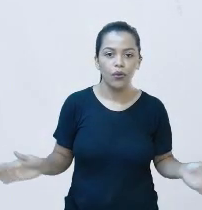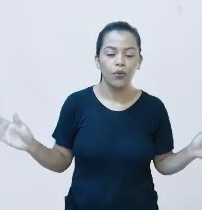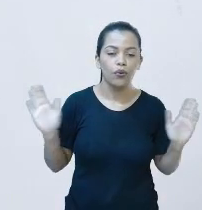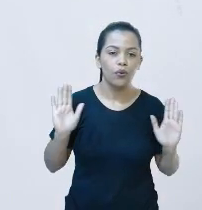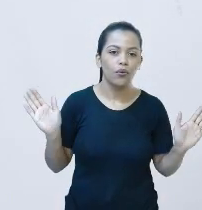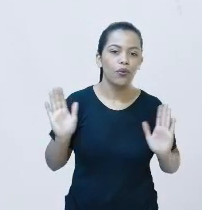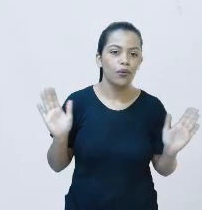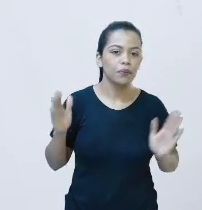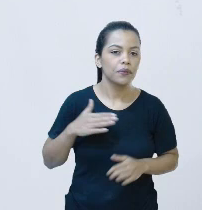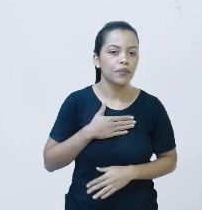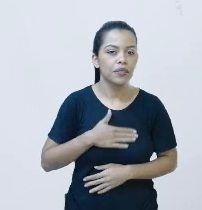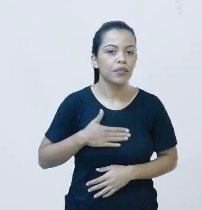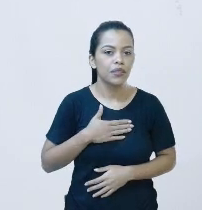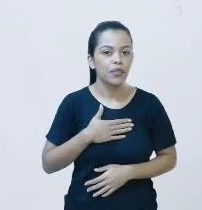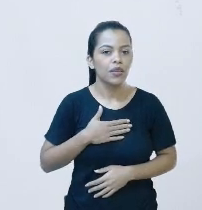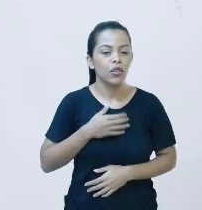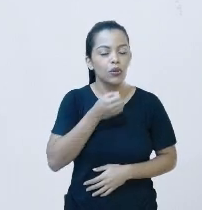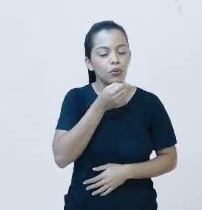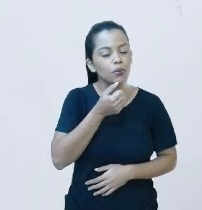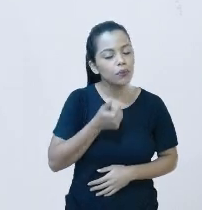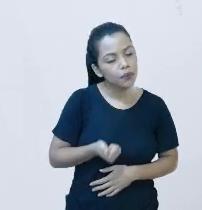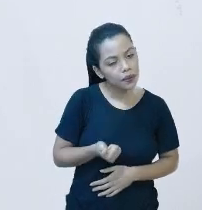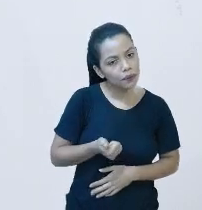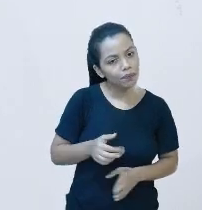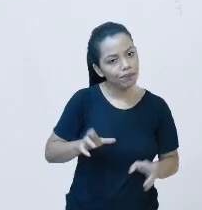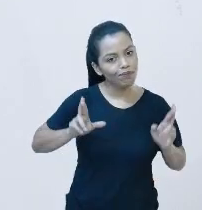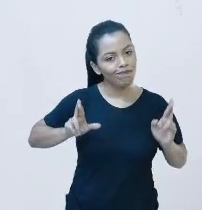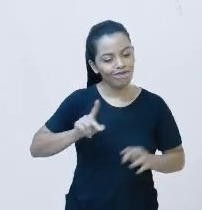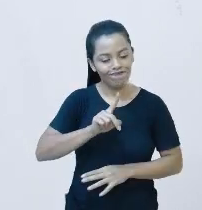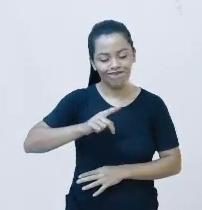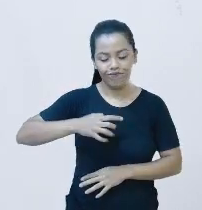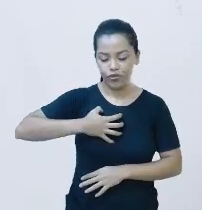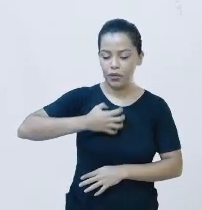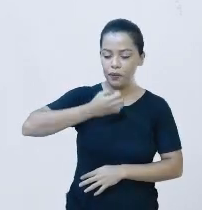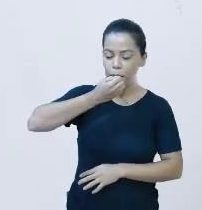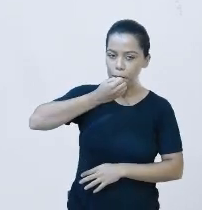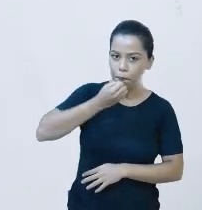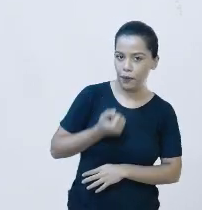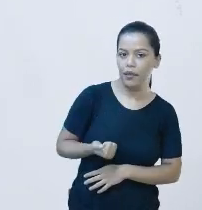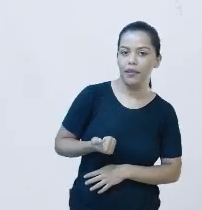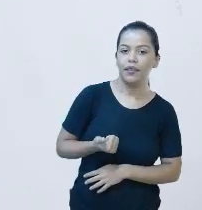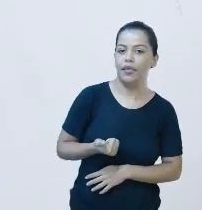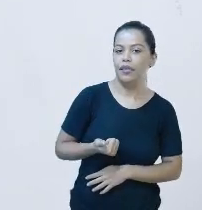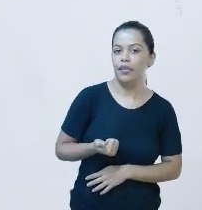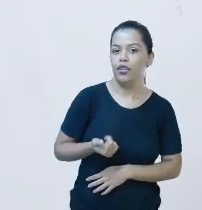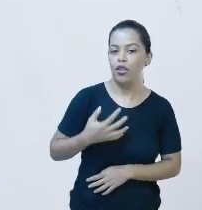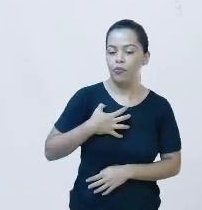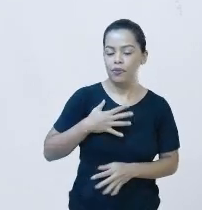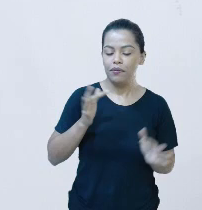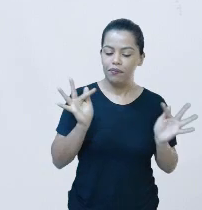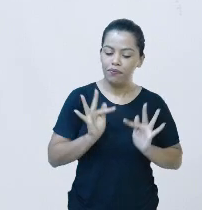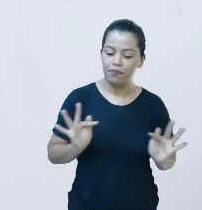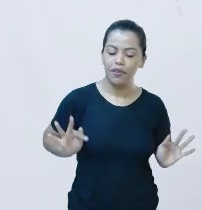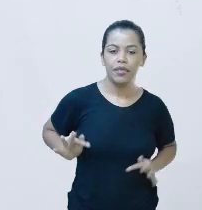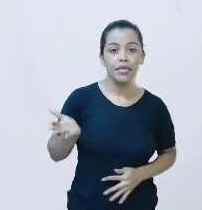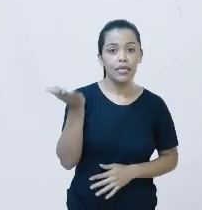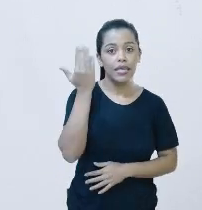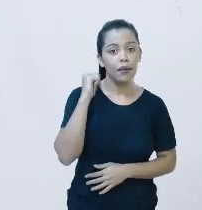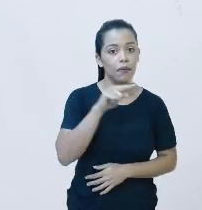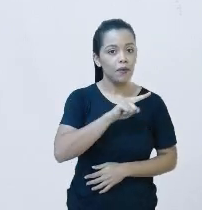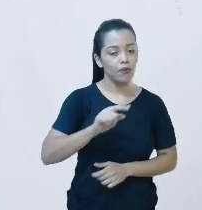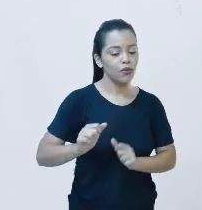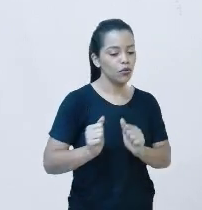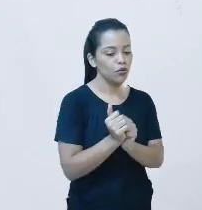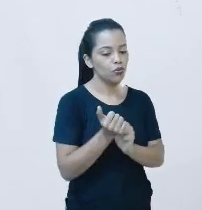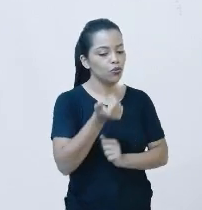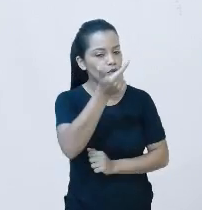Olá, meus queridos, como vocês estão? Espero que vocês estejam muito bem. Fico muito feliz de saber que vocês estão mais uma